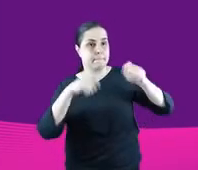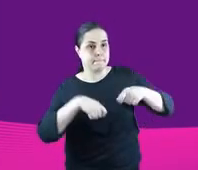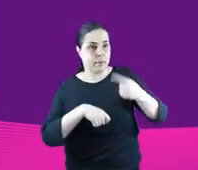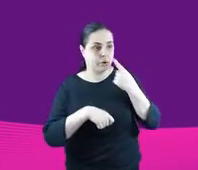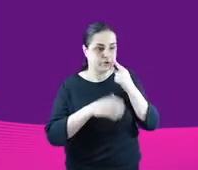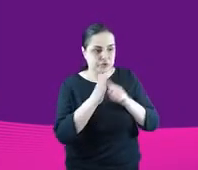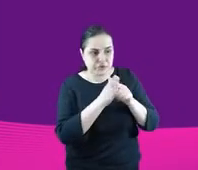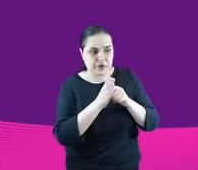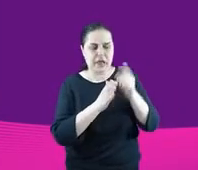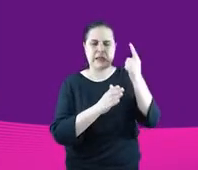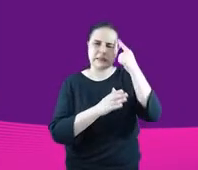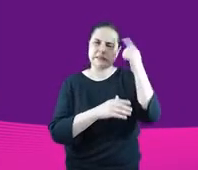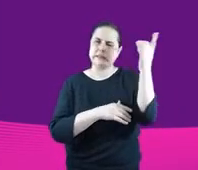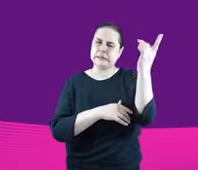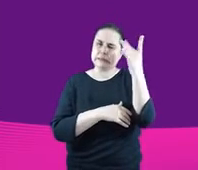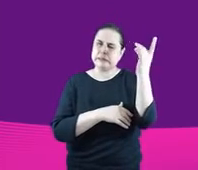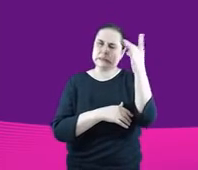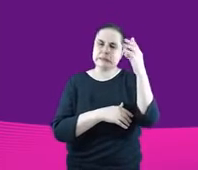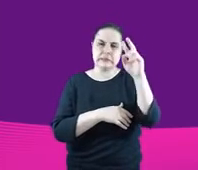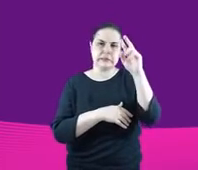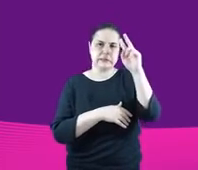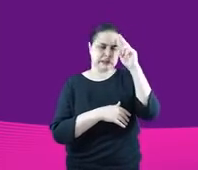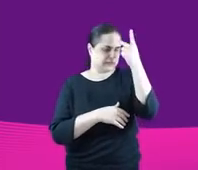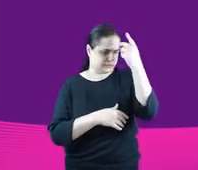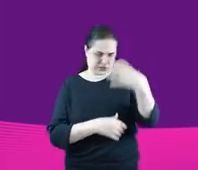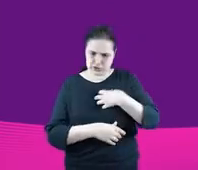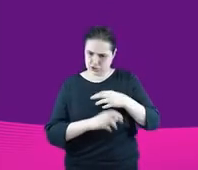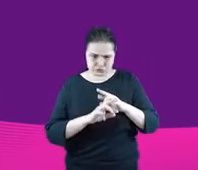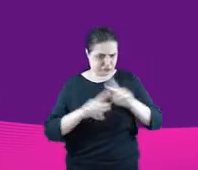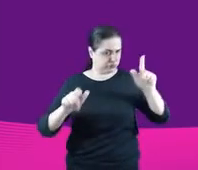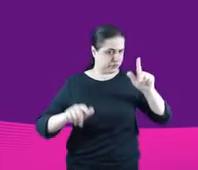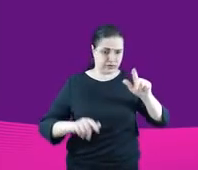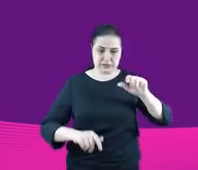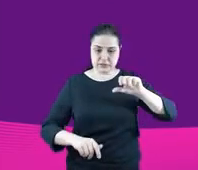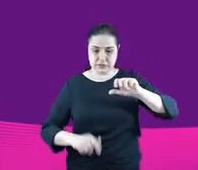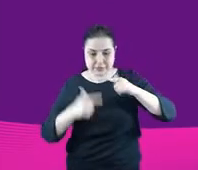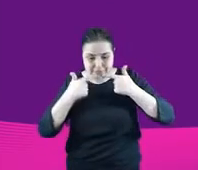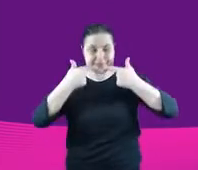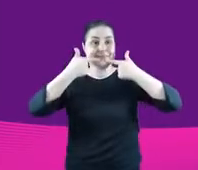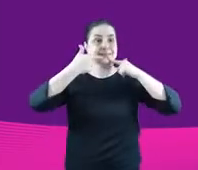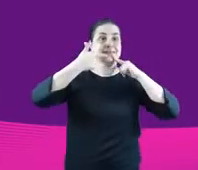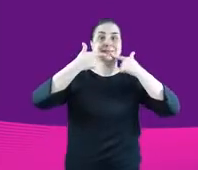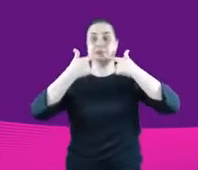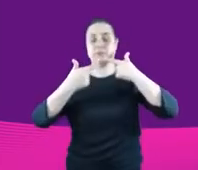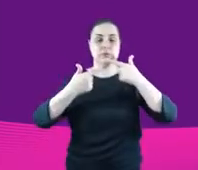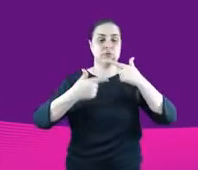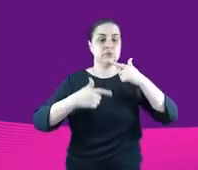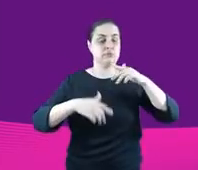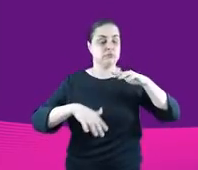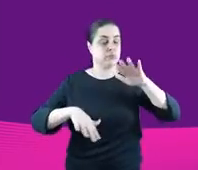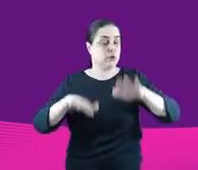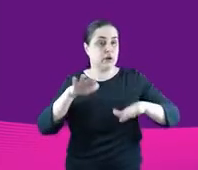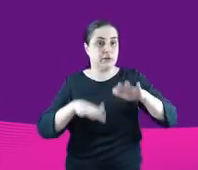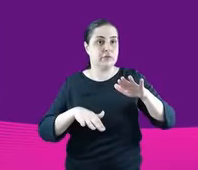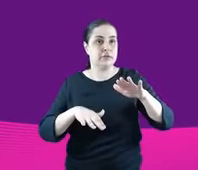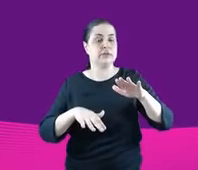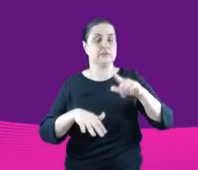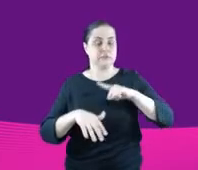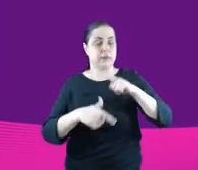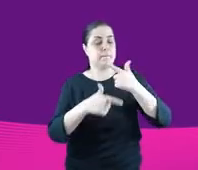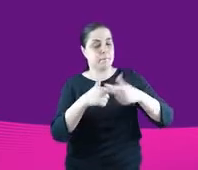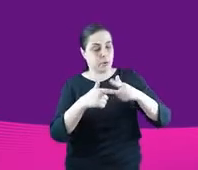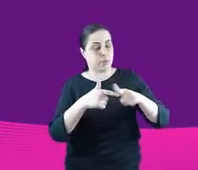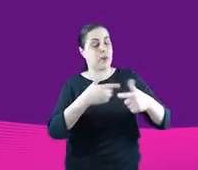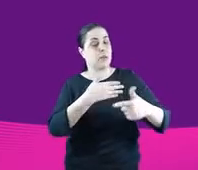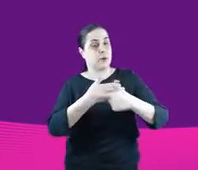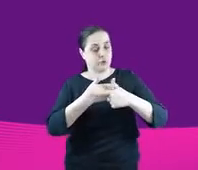de comportamento, perda motora e sensorial, convulsão e disfunção até vesical. Então, a